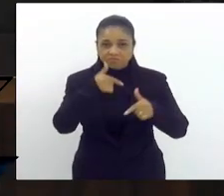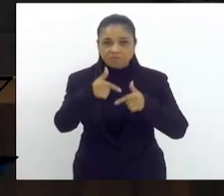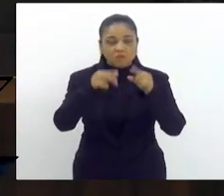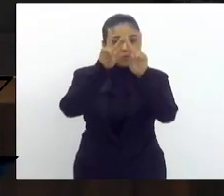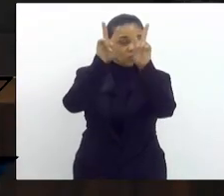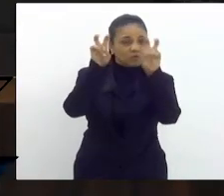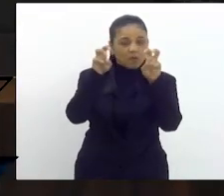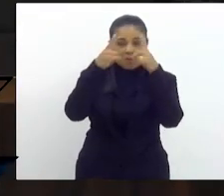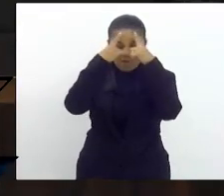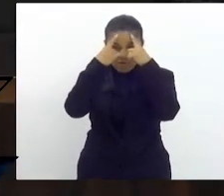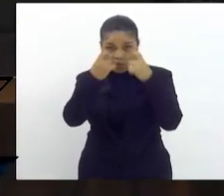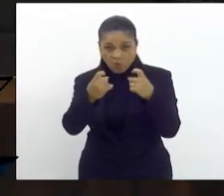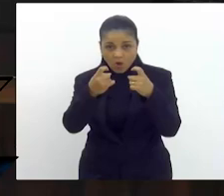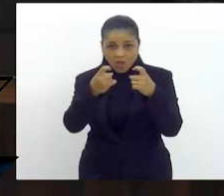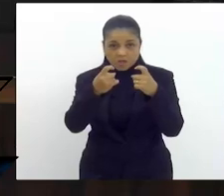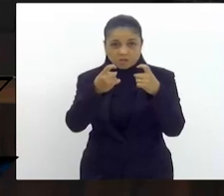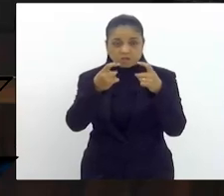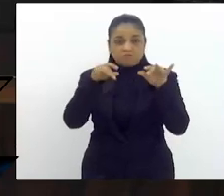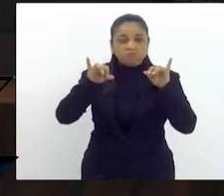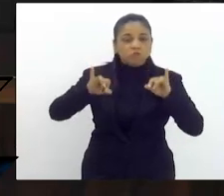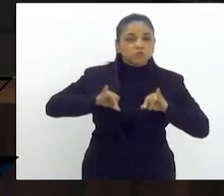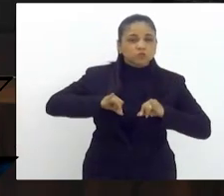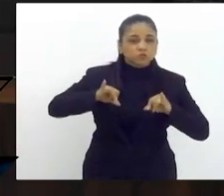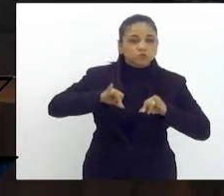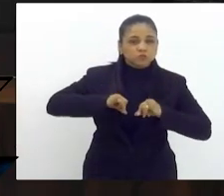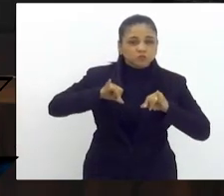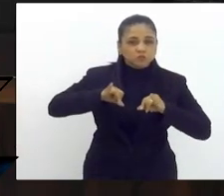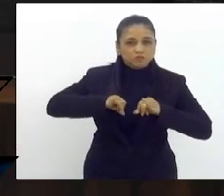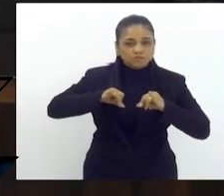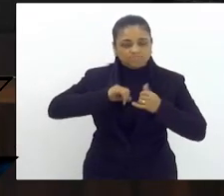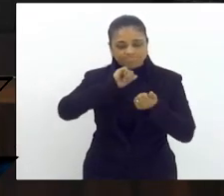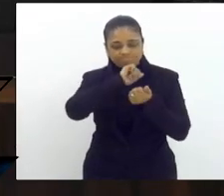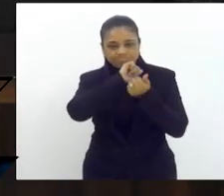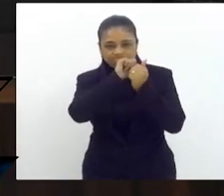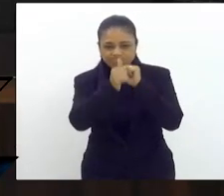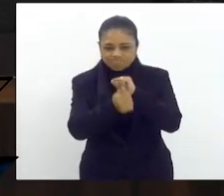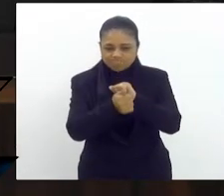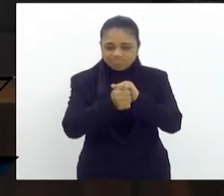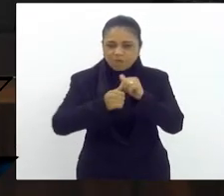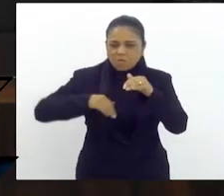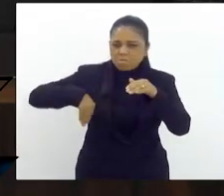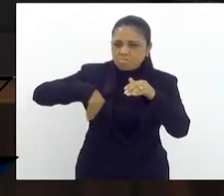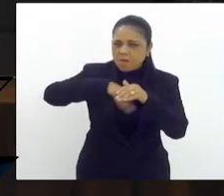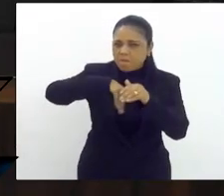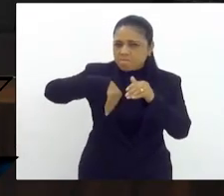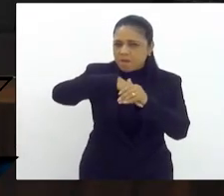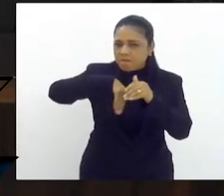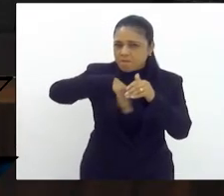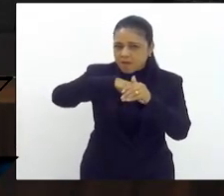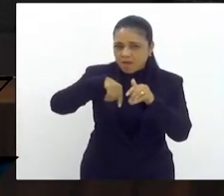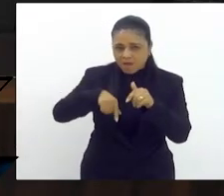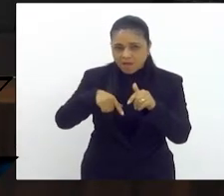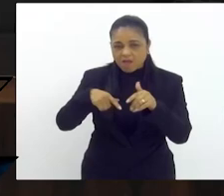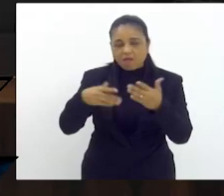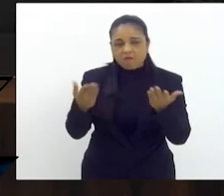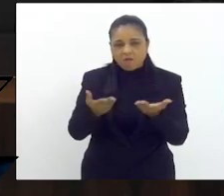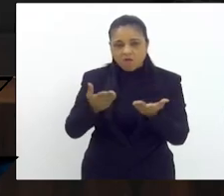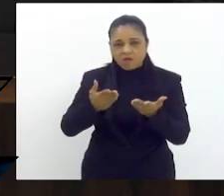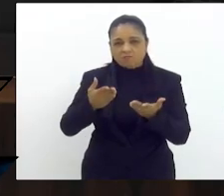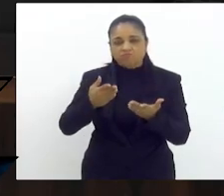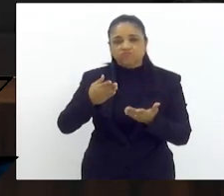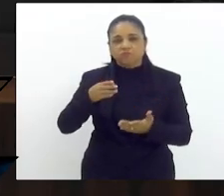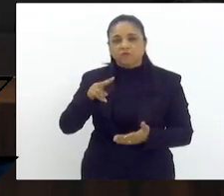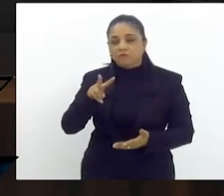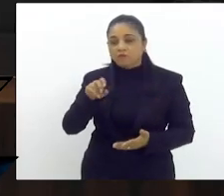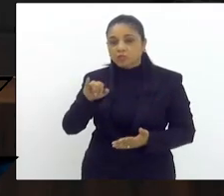da violência sofrida pelo esse atleta brilhante do Município de São Gonçalo né que entendeu